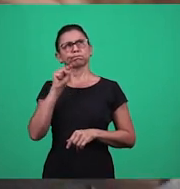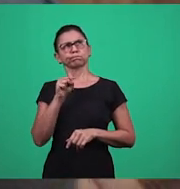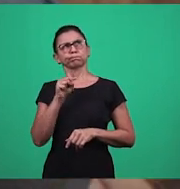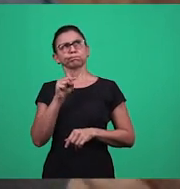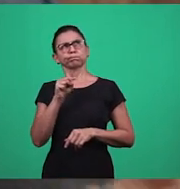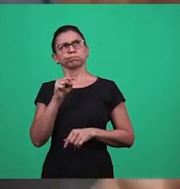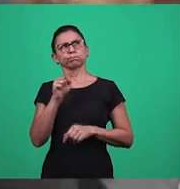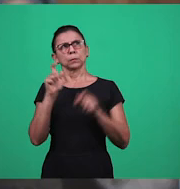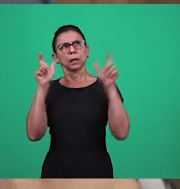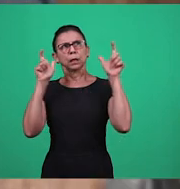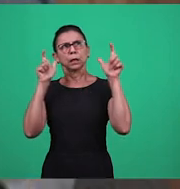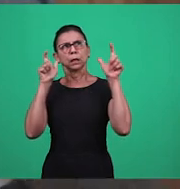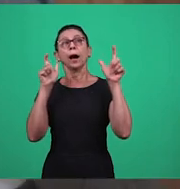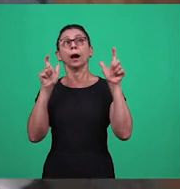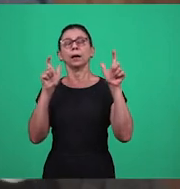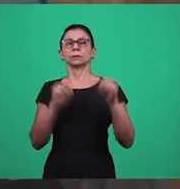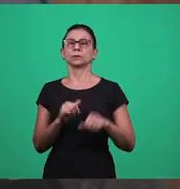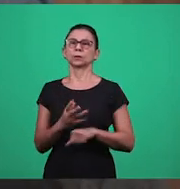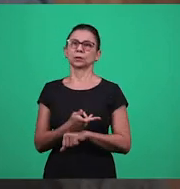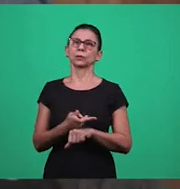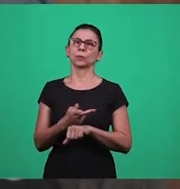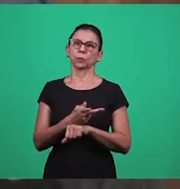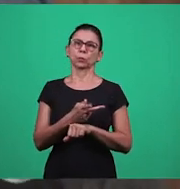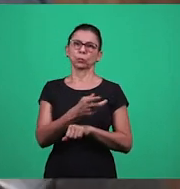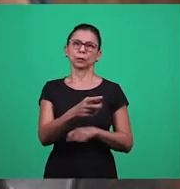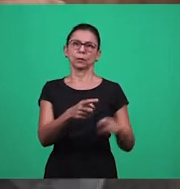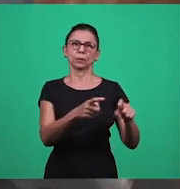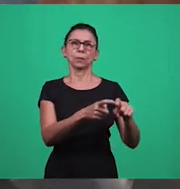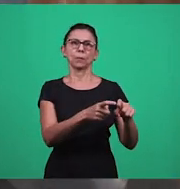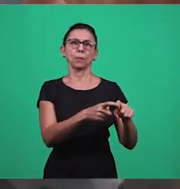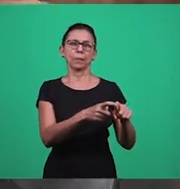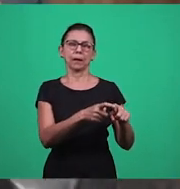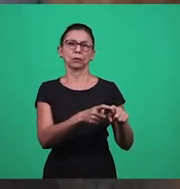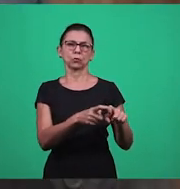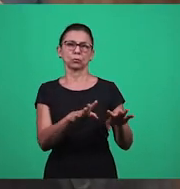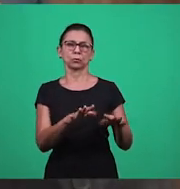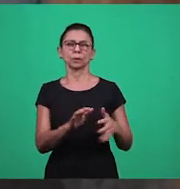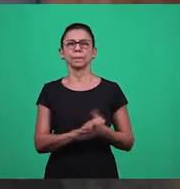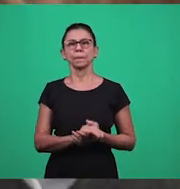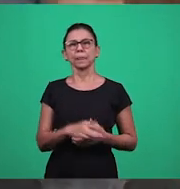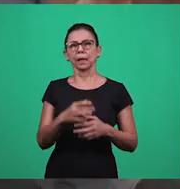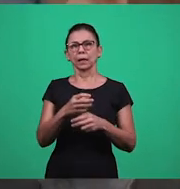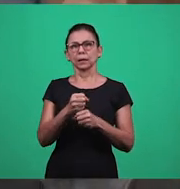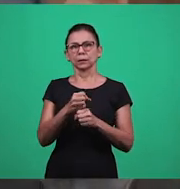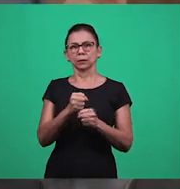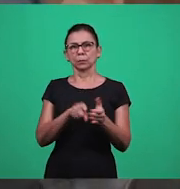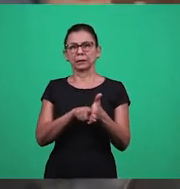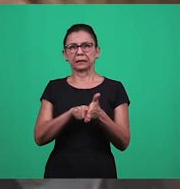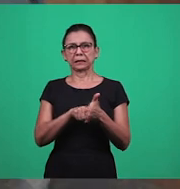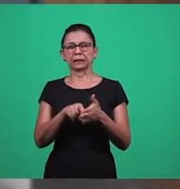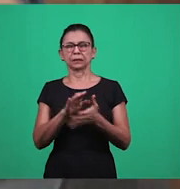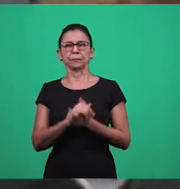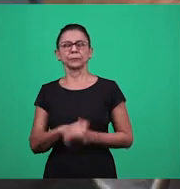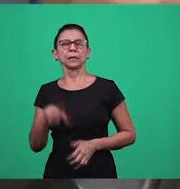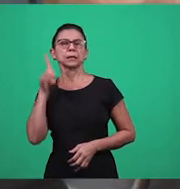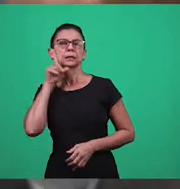de alerta, deve também procurar o sistema de saúde. Só um dado para eu passar para vocês, agora nos Estados Unidos,